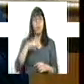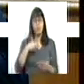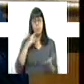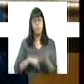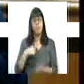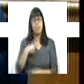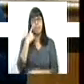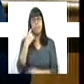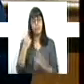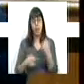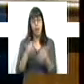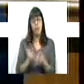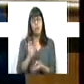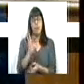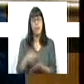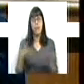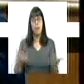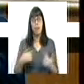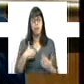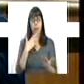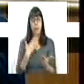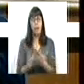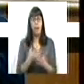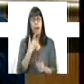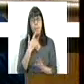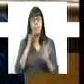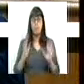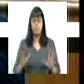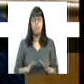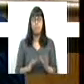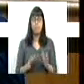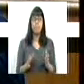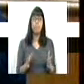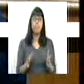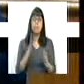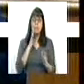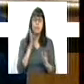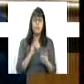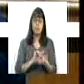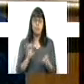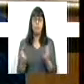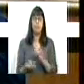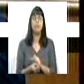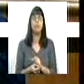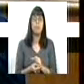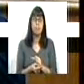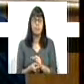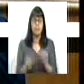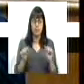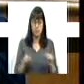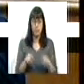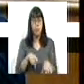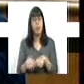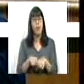facto, constatamos alguns sinais que nos permitem perceber uma tentativa de inverter